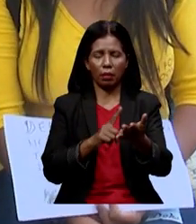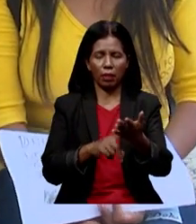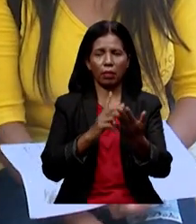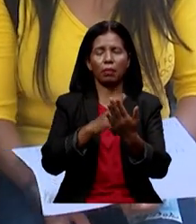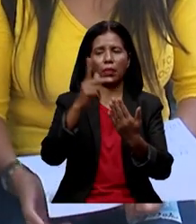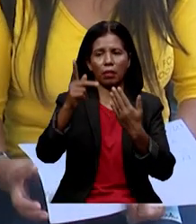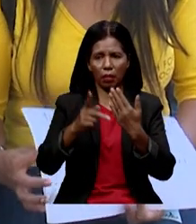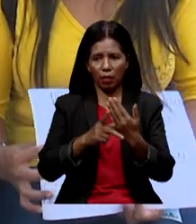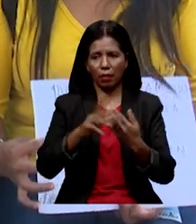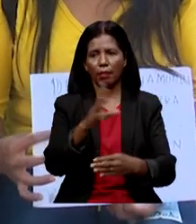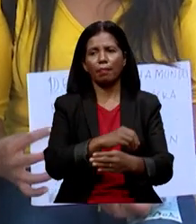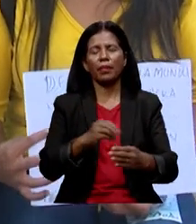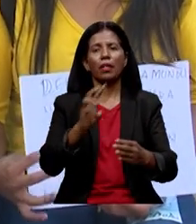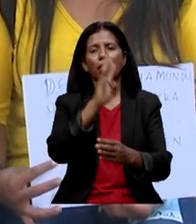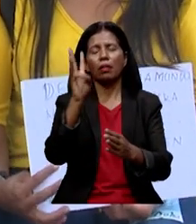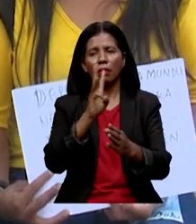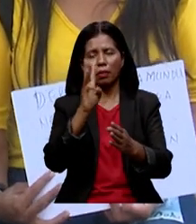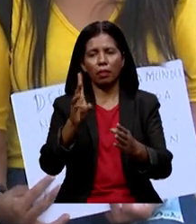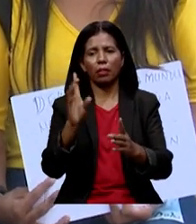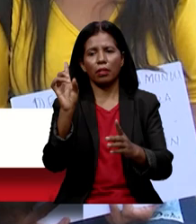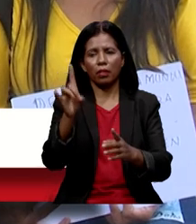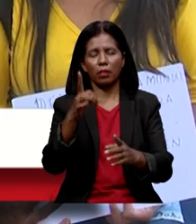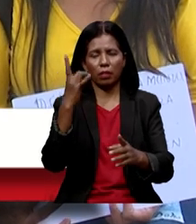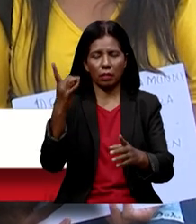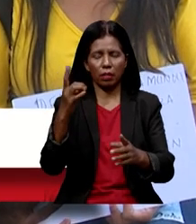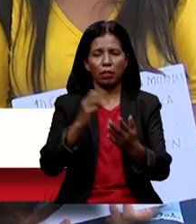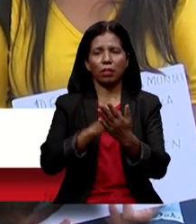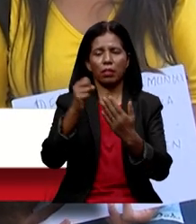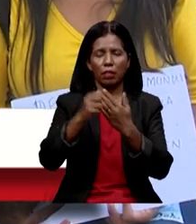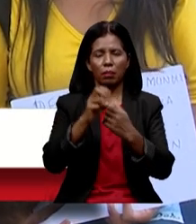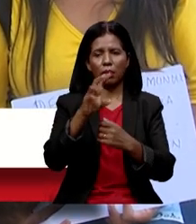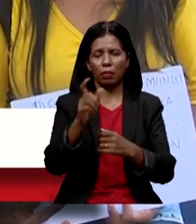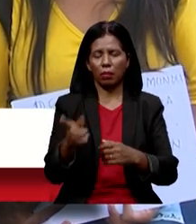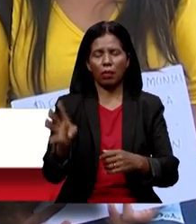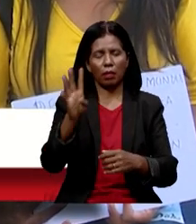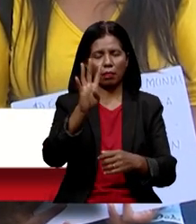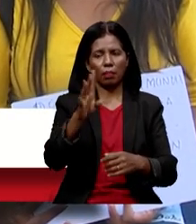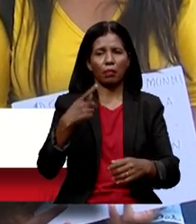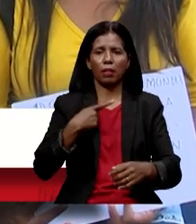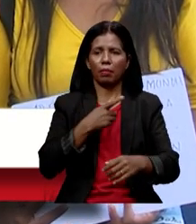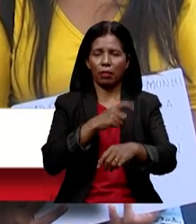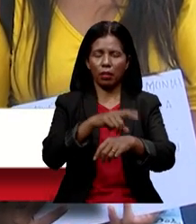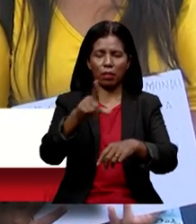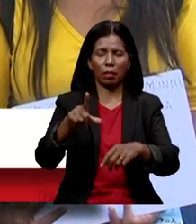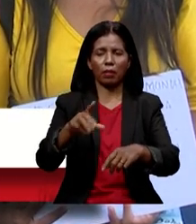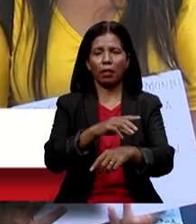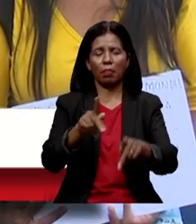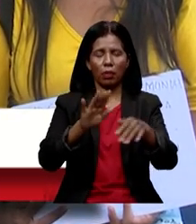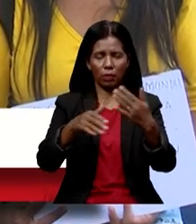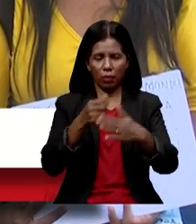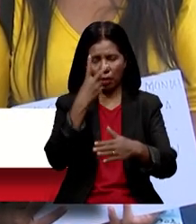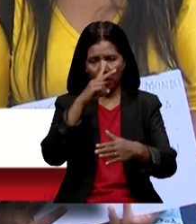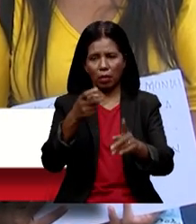plenária extraordinária, quarta-feira, 18 de setembro de 2024, Parlamento Nacional Timor-Leste. Ne bem que o povo toma que acompanha,